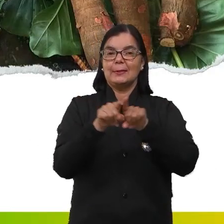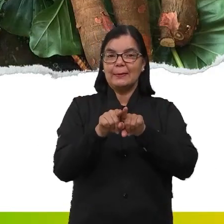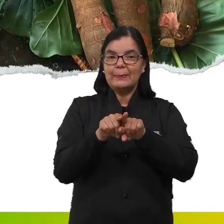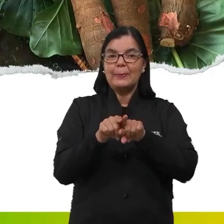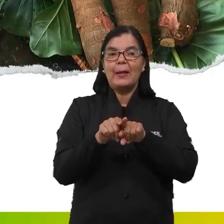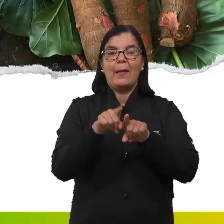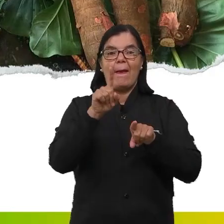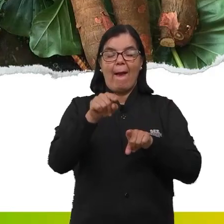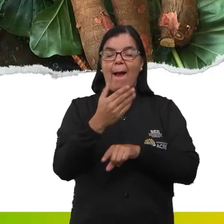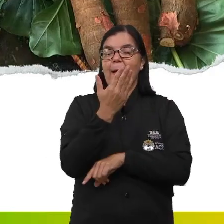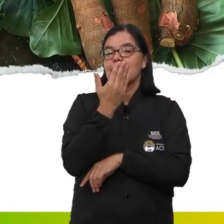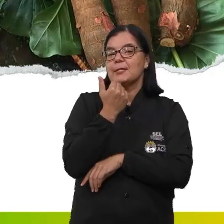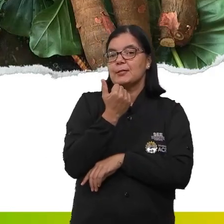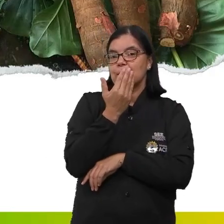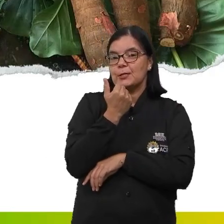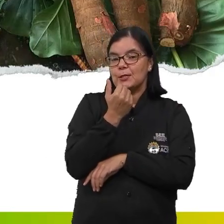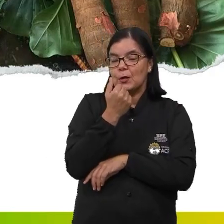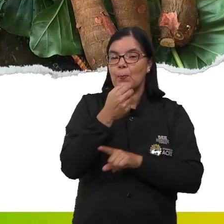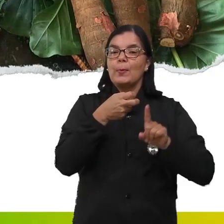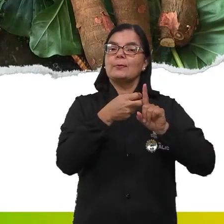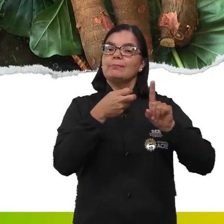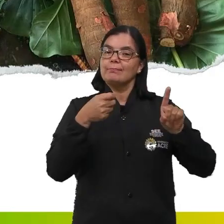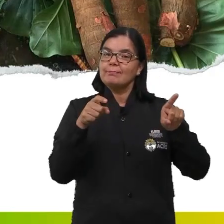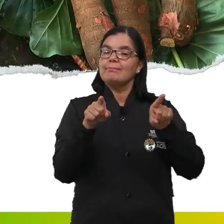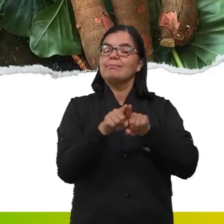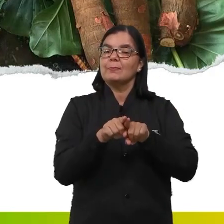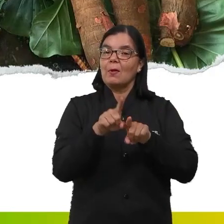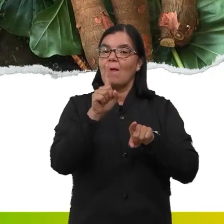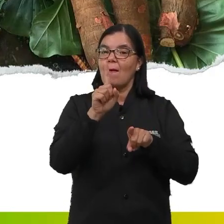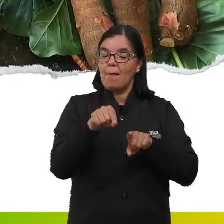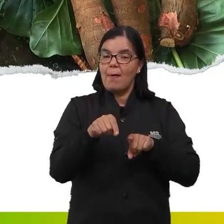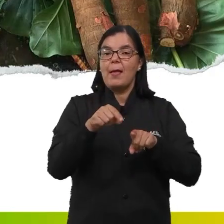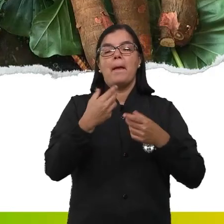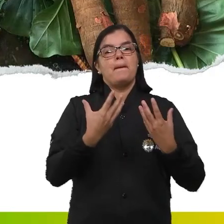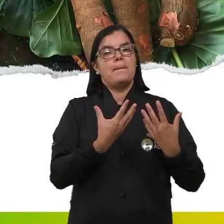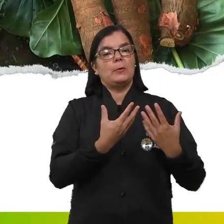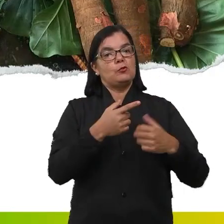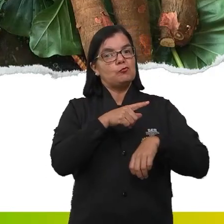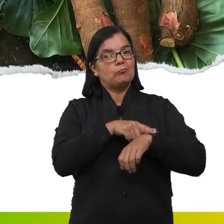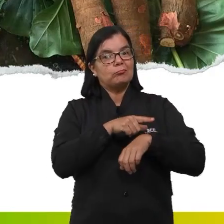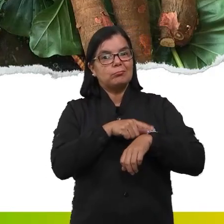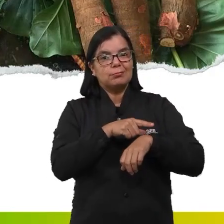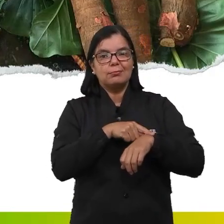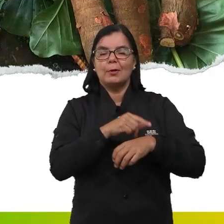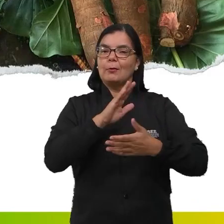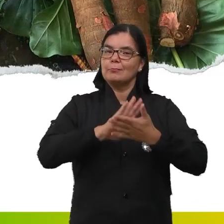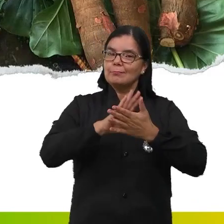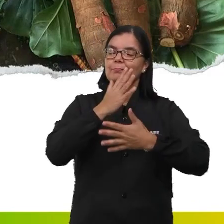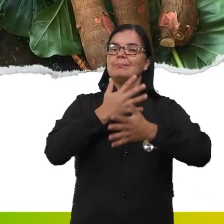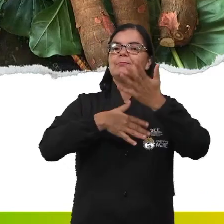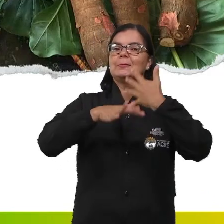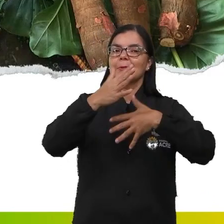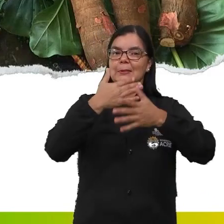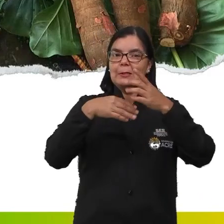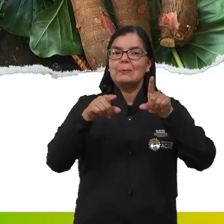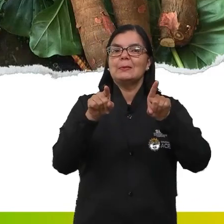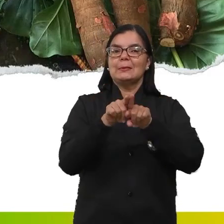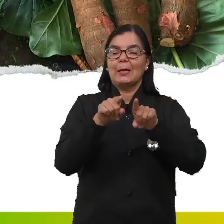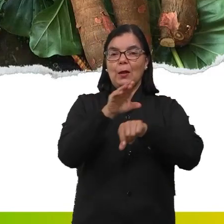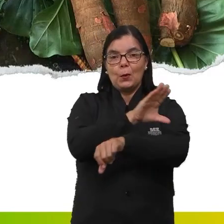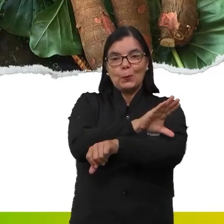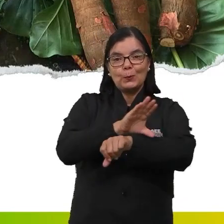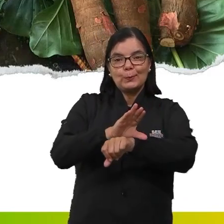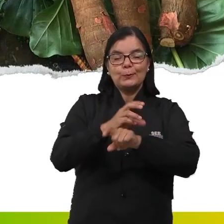a gastronomia indígena também faz parte de muitos momentos, de muitas celebrações da